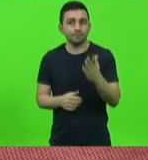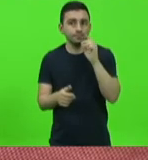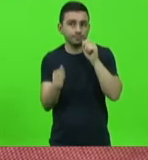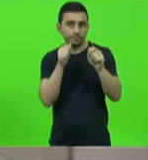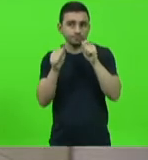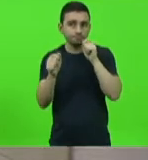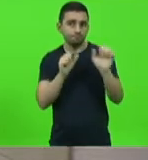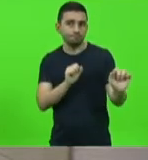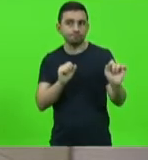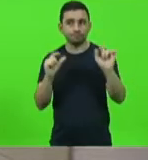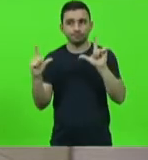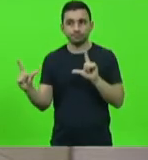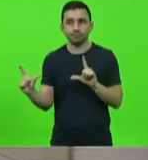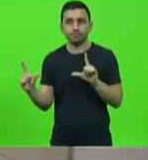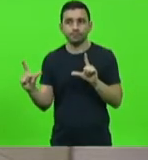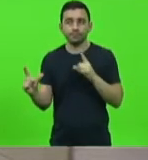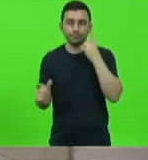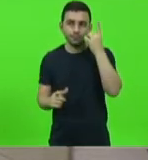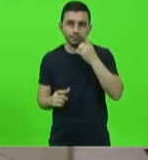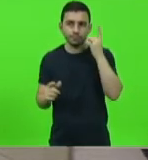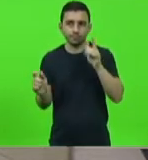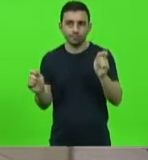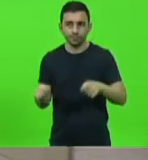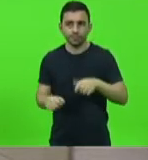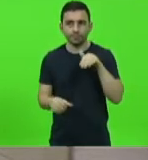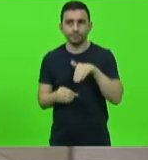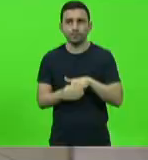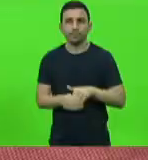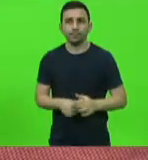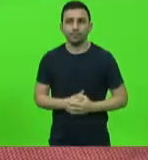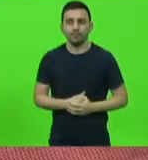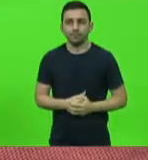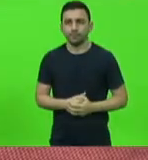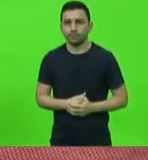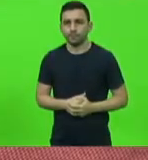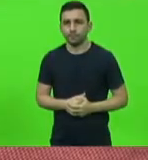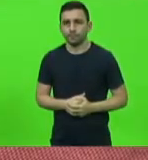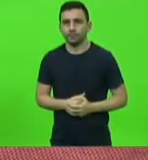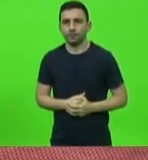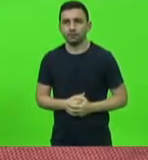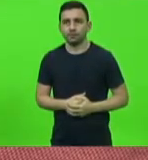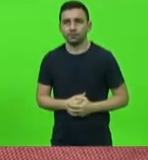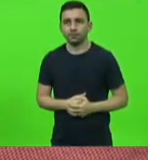painel para que os senhores e senhoras deputados possam exercer seu direito de voto.